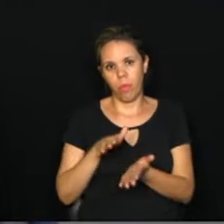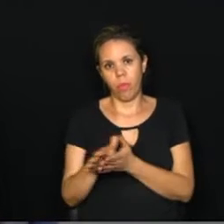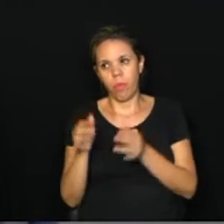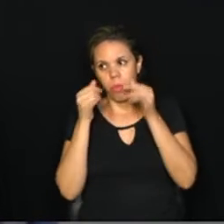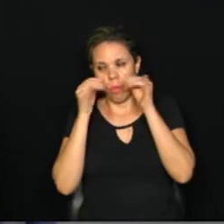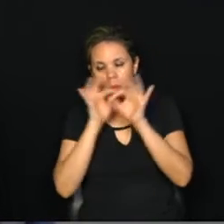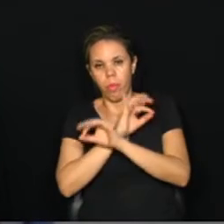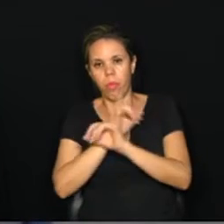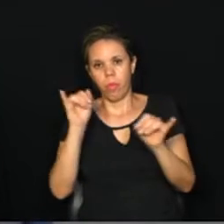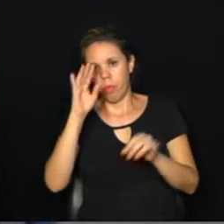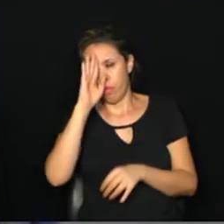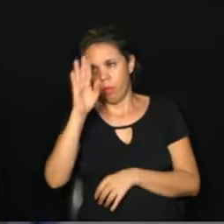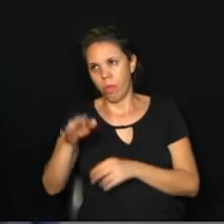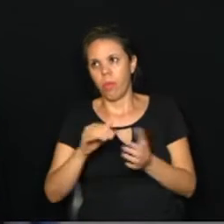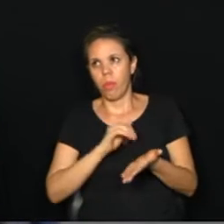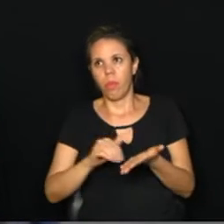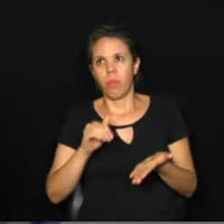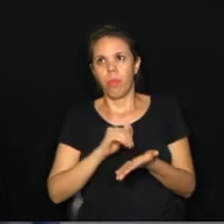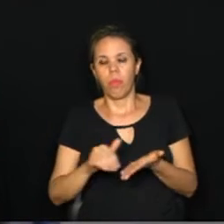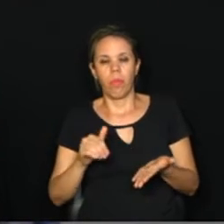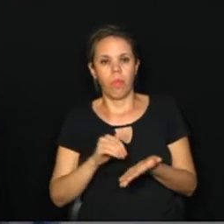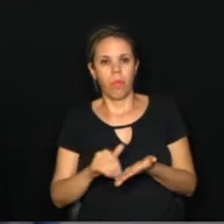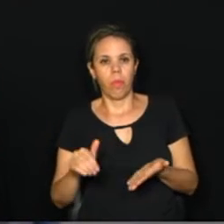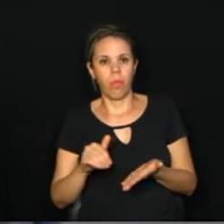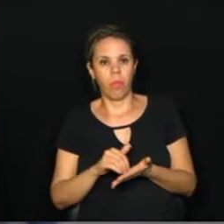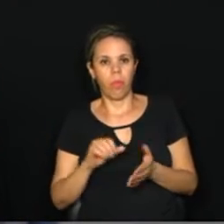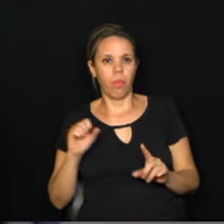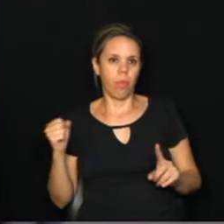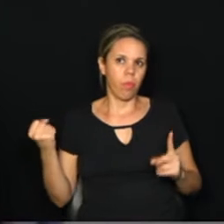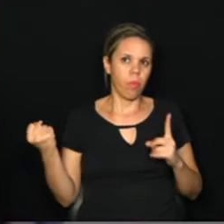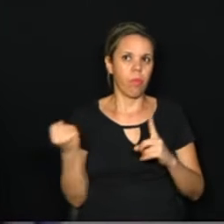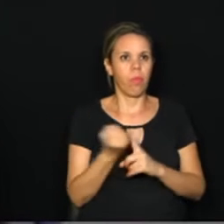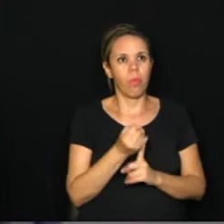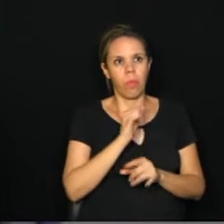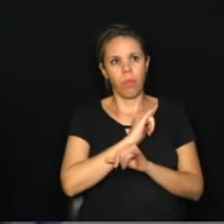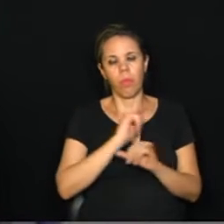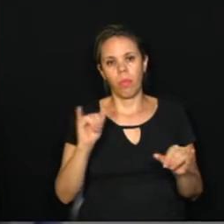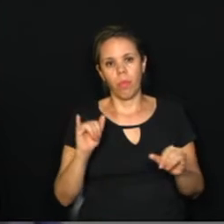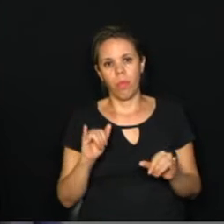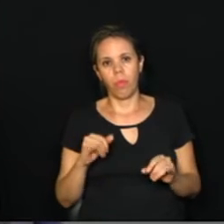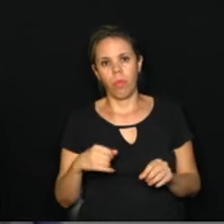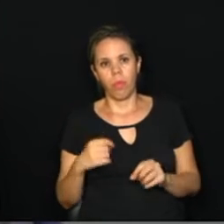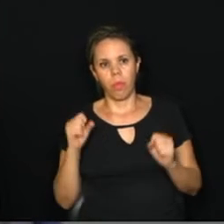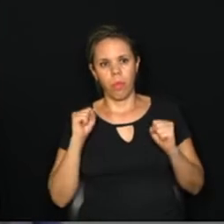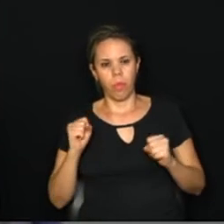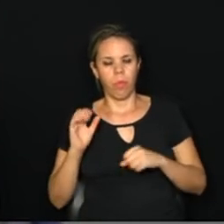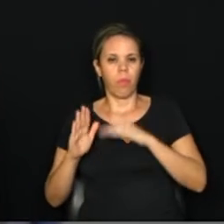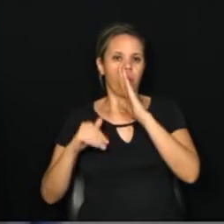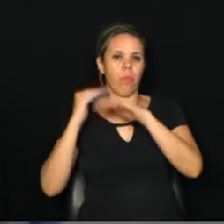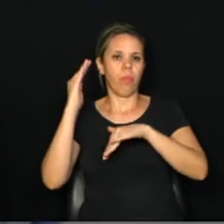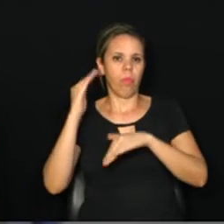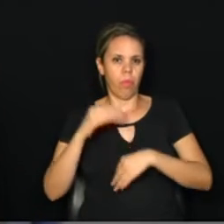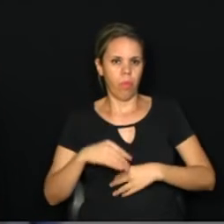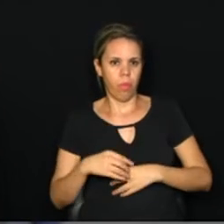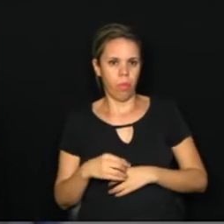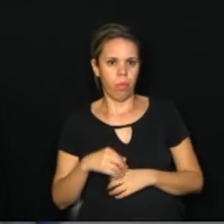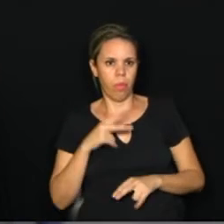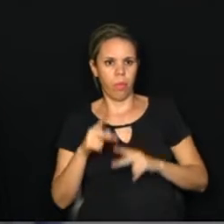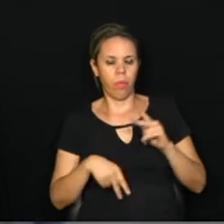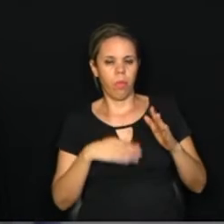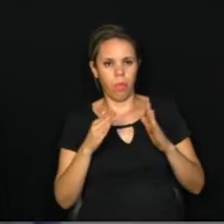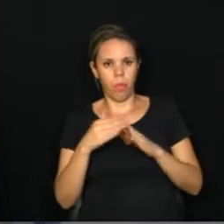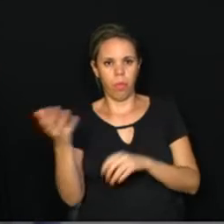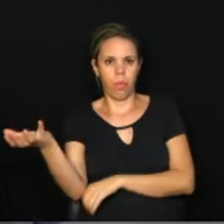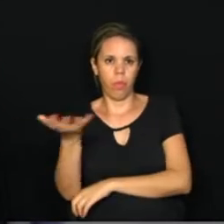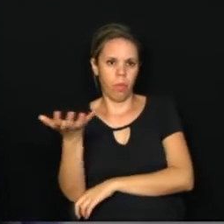alerta, principalmente para a Secretaria de Assistência Social, para que se possa desenvolver ações para moradores de rua, aquilo